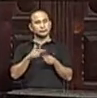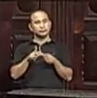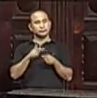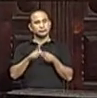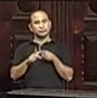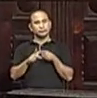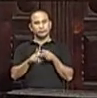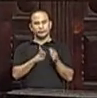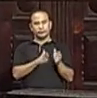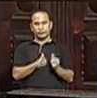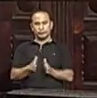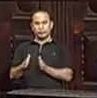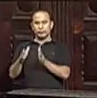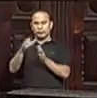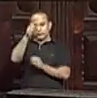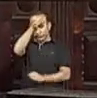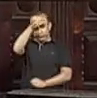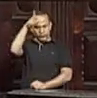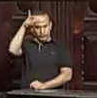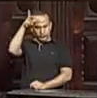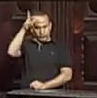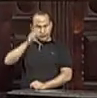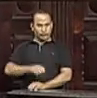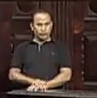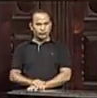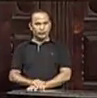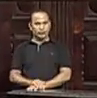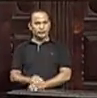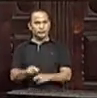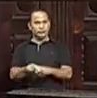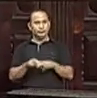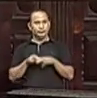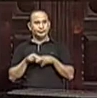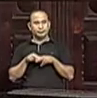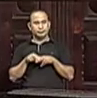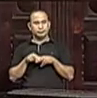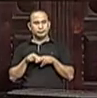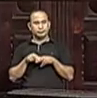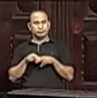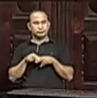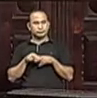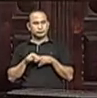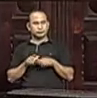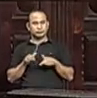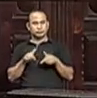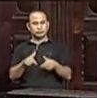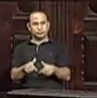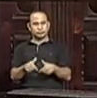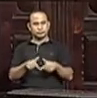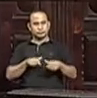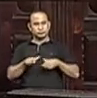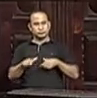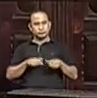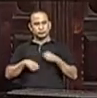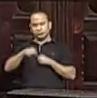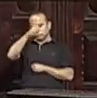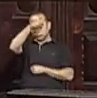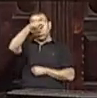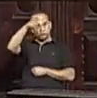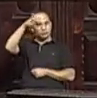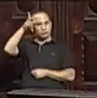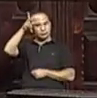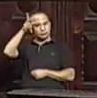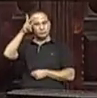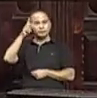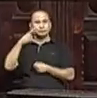a ordem pública pela má prestação dos serviços públicos